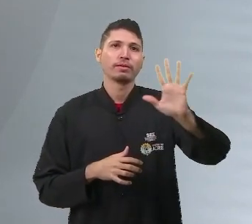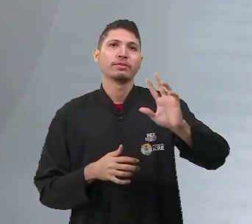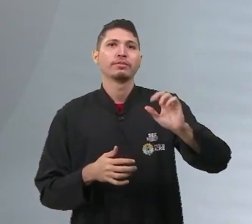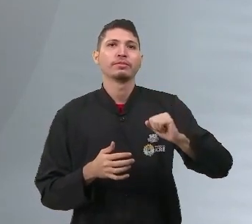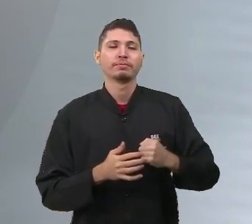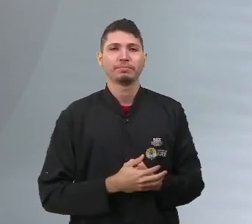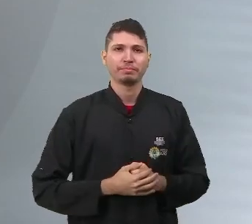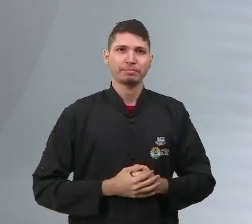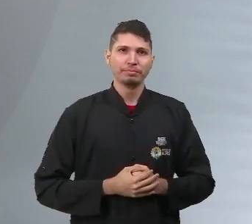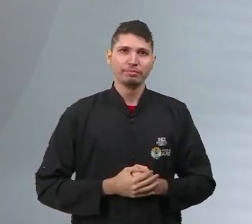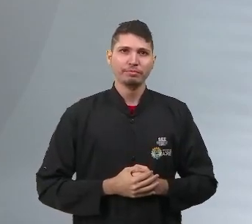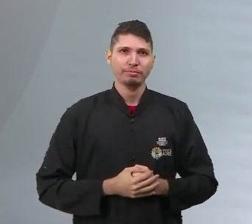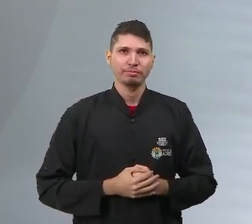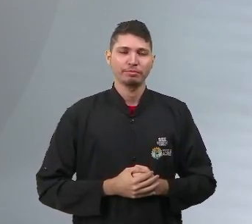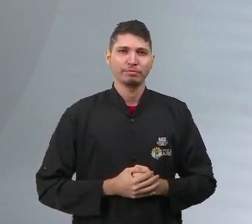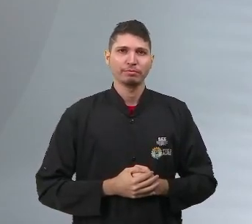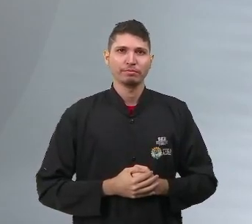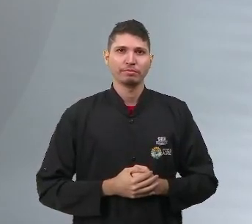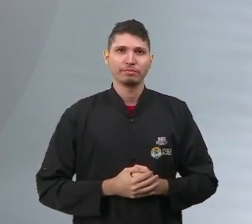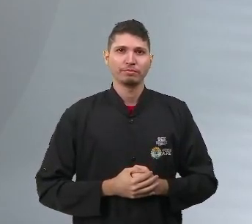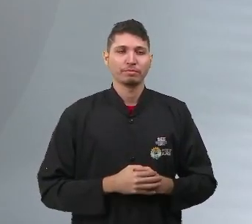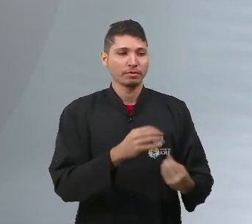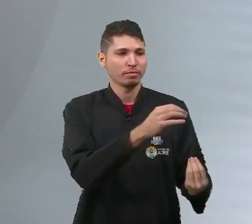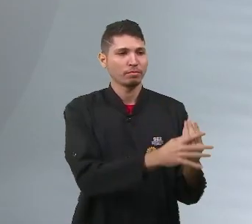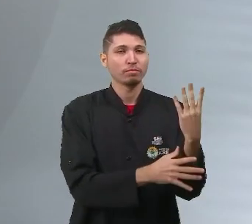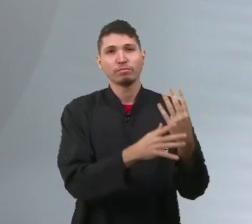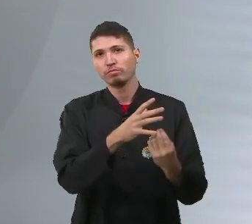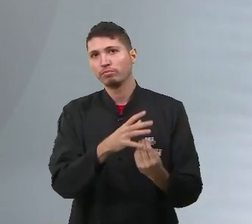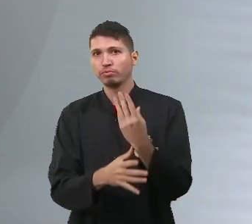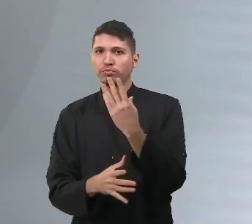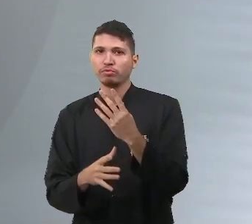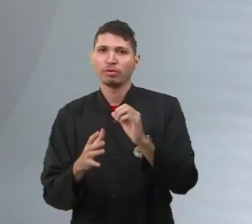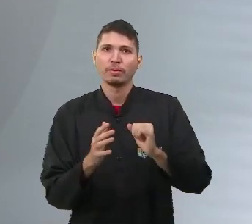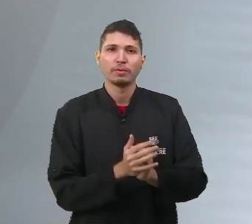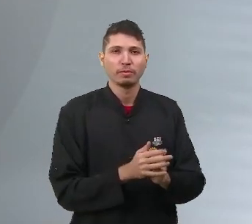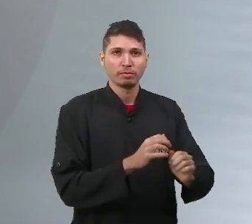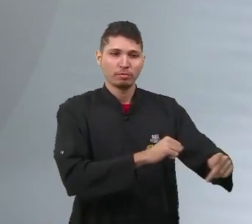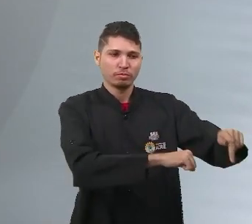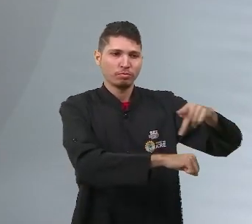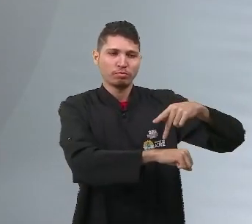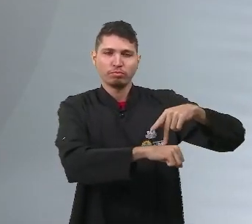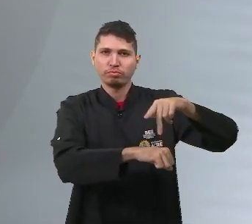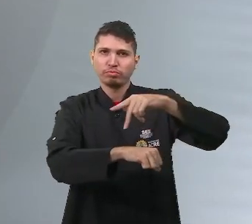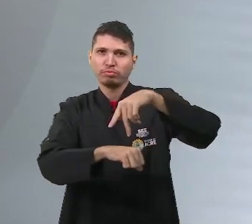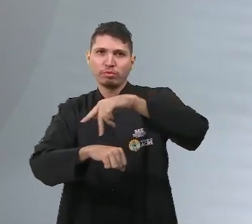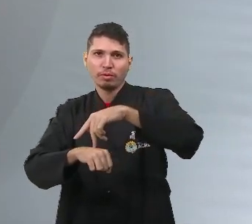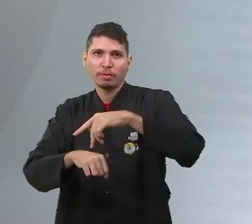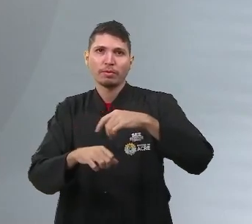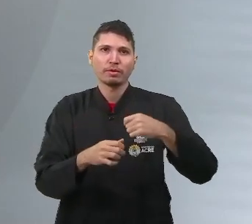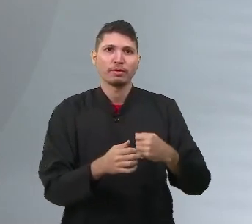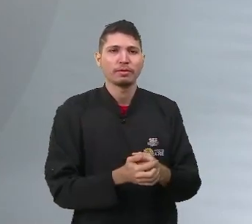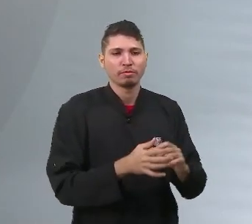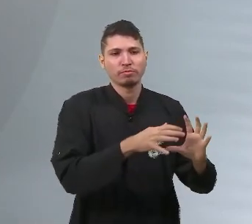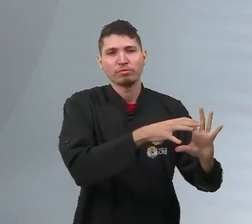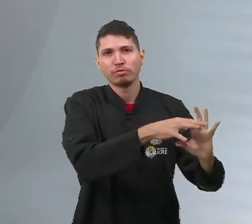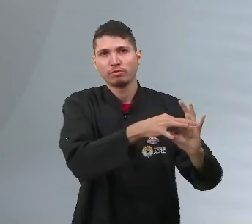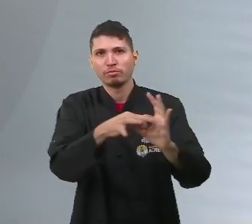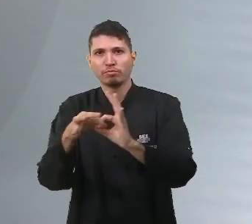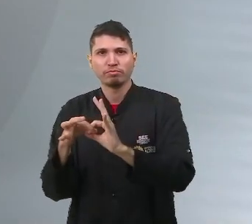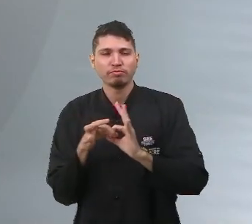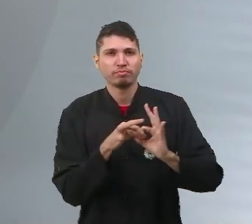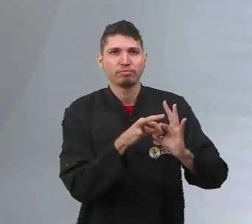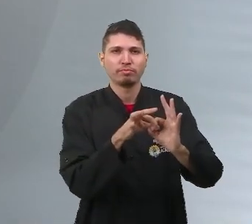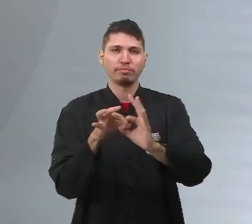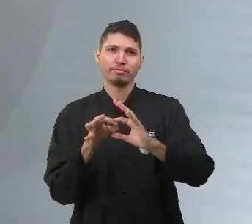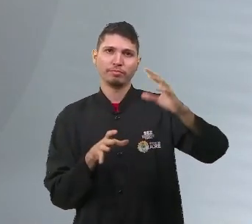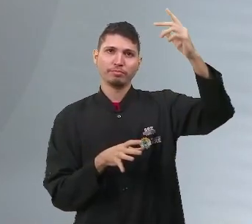da forma mais simples? Era justamente o surgimento, a formação dos países tal qual conhecemos hoje, né? A unificação das monarquias. Por